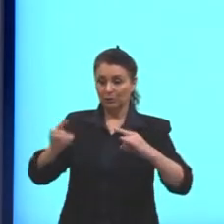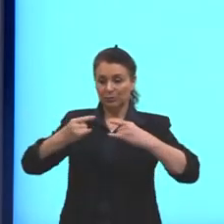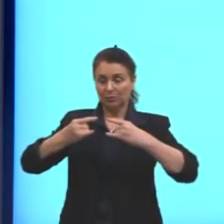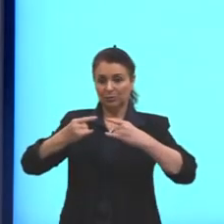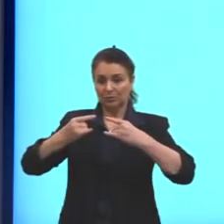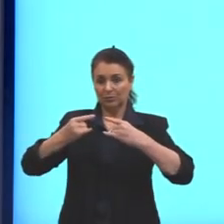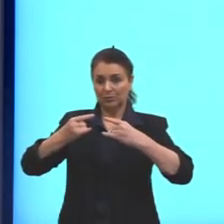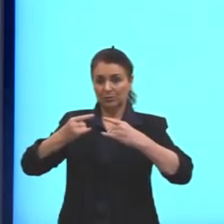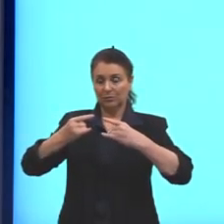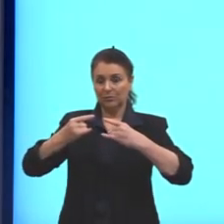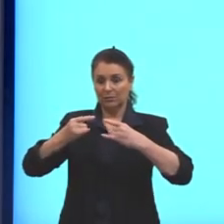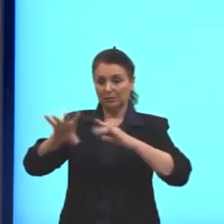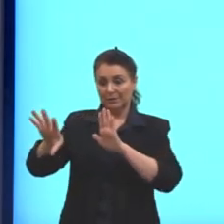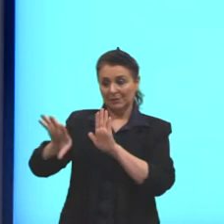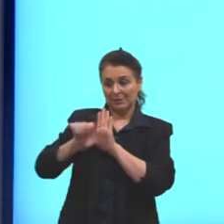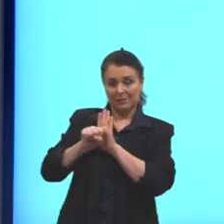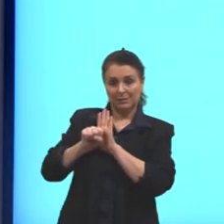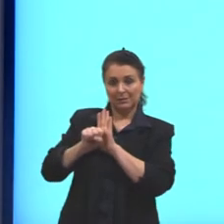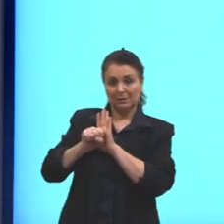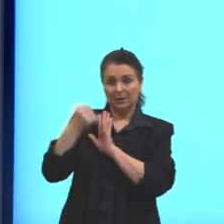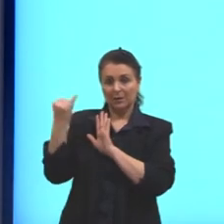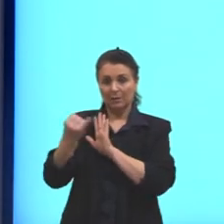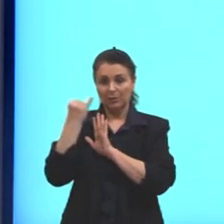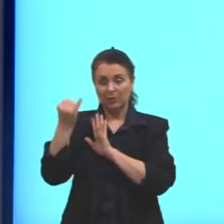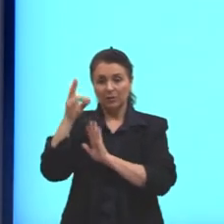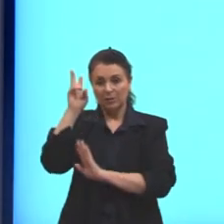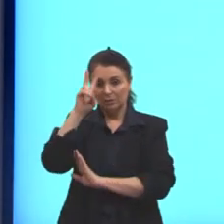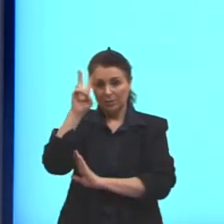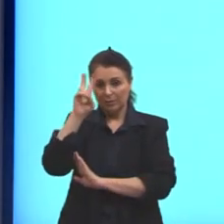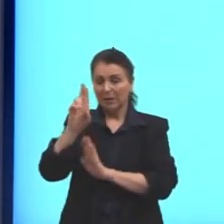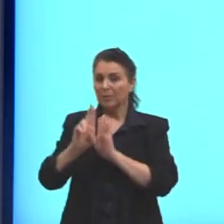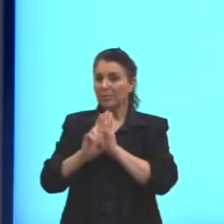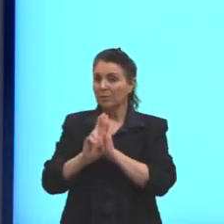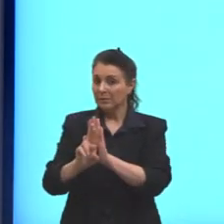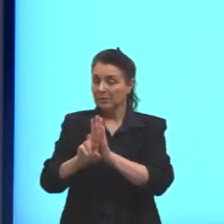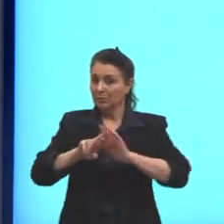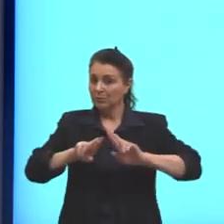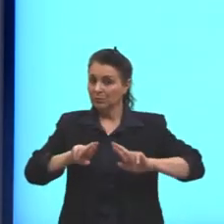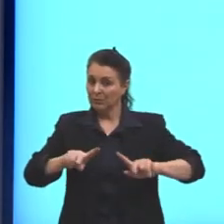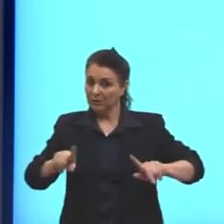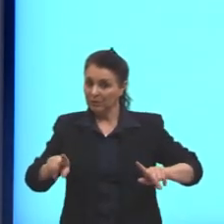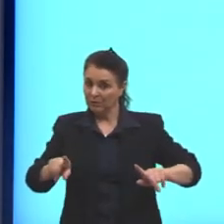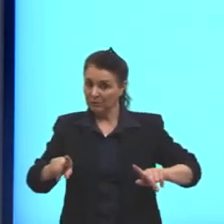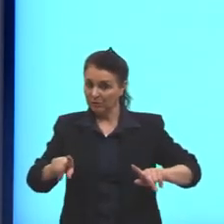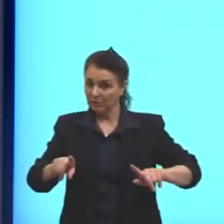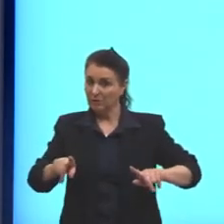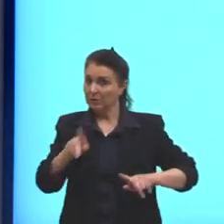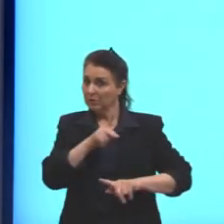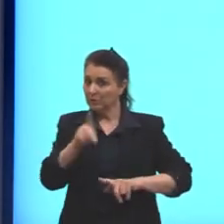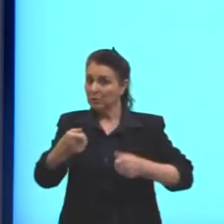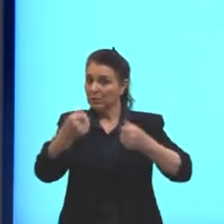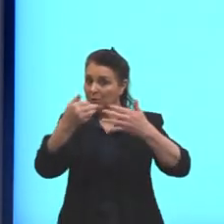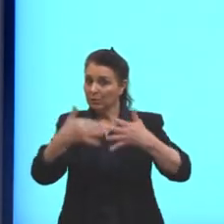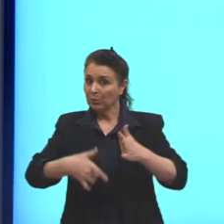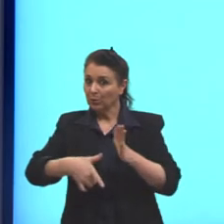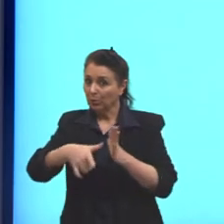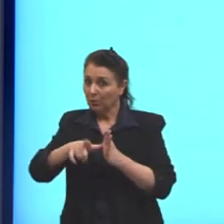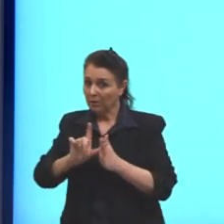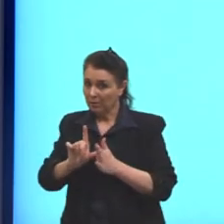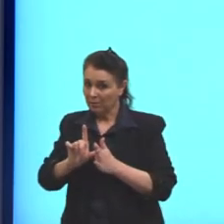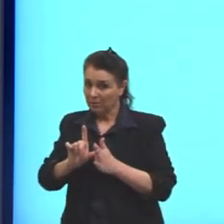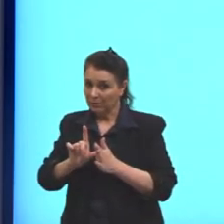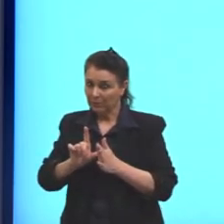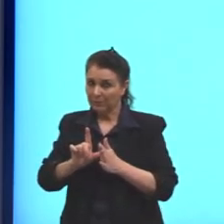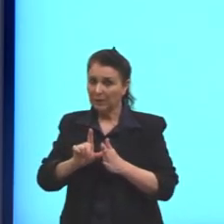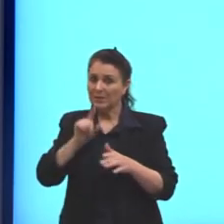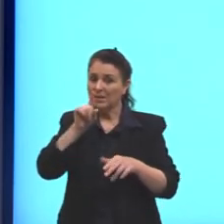importante tá pessoal frisar que aqui vejam que aqui é uma representação diferente da que a gente estava vendo antes tá não quer dizer que